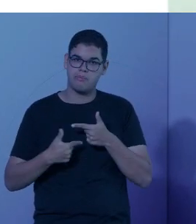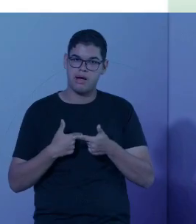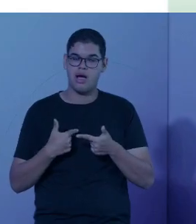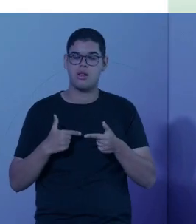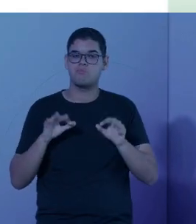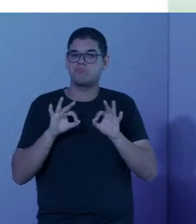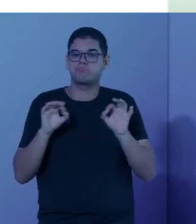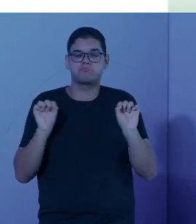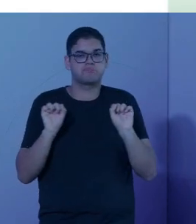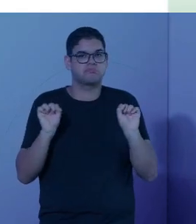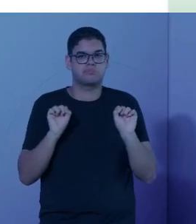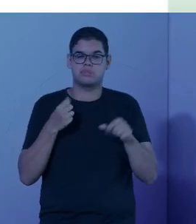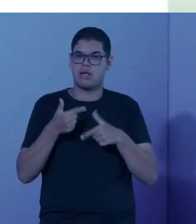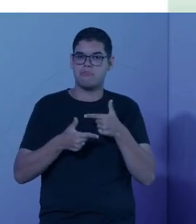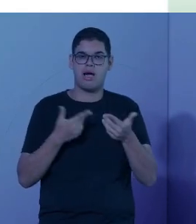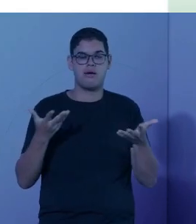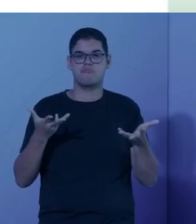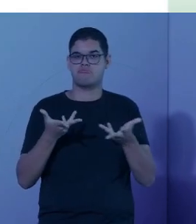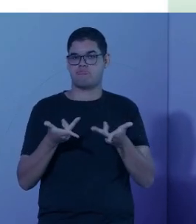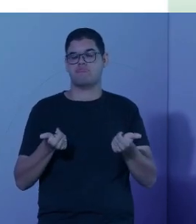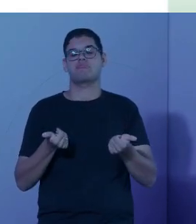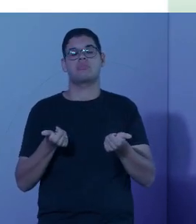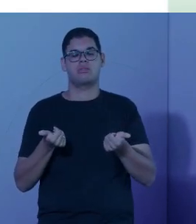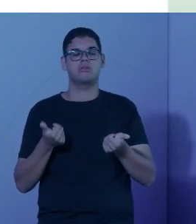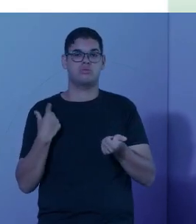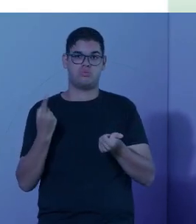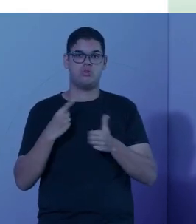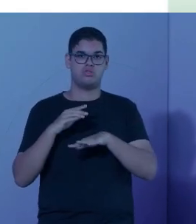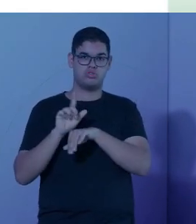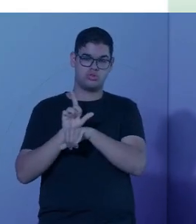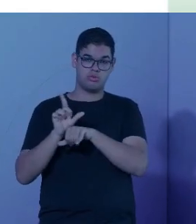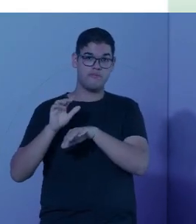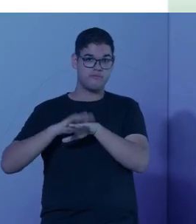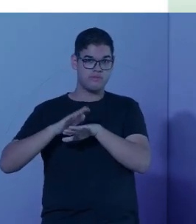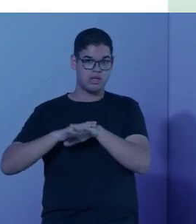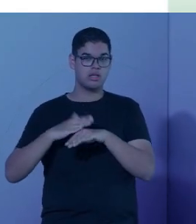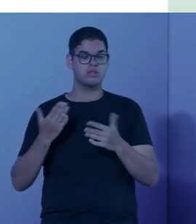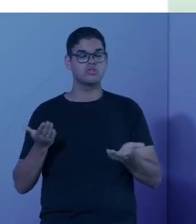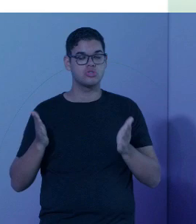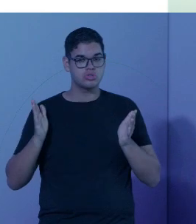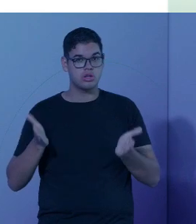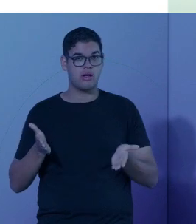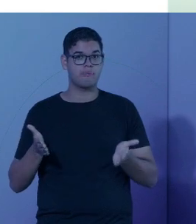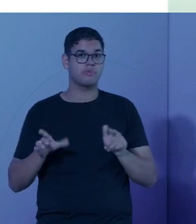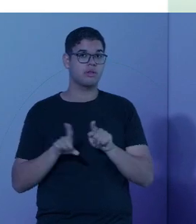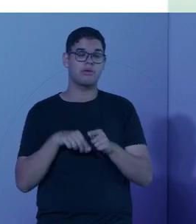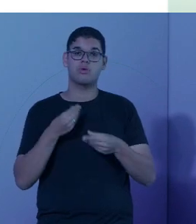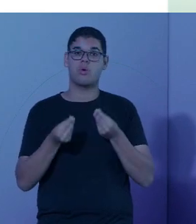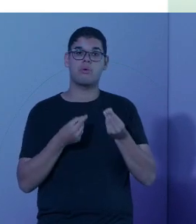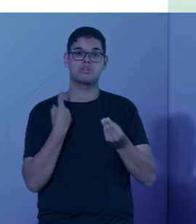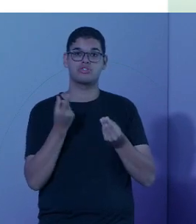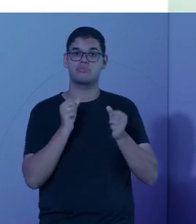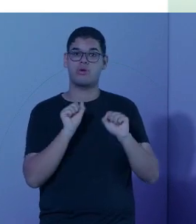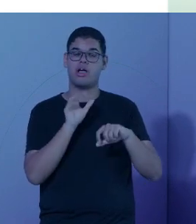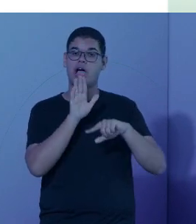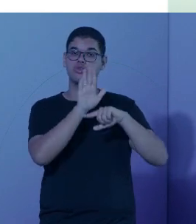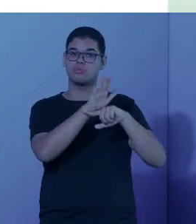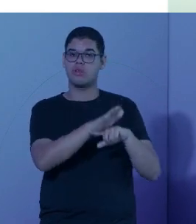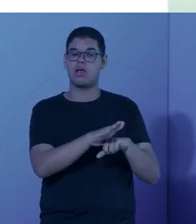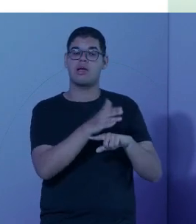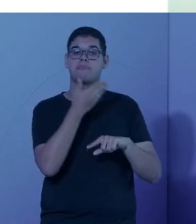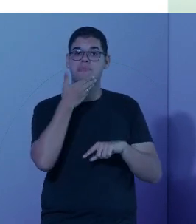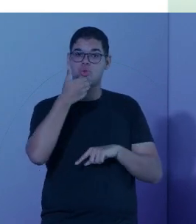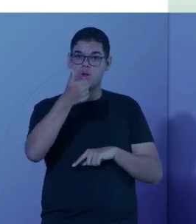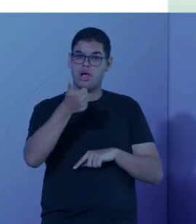complexo como o nosso, pelos gestores, e o que mais a gente pode ainda ajudar, né,